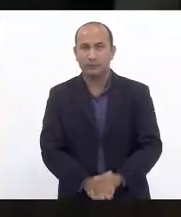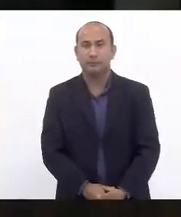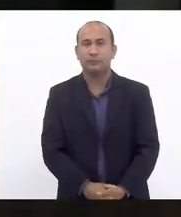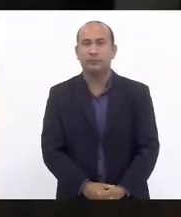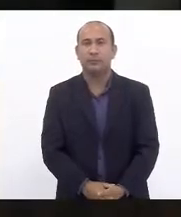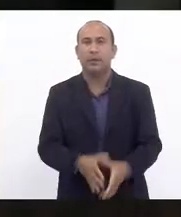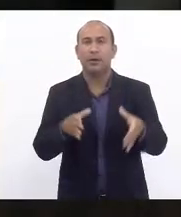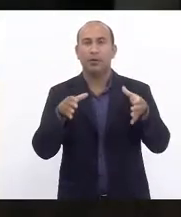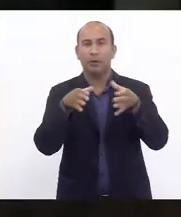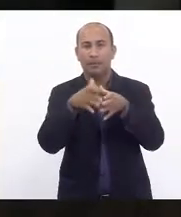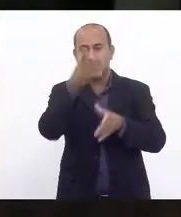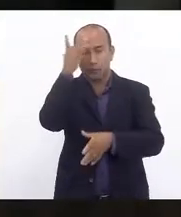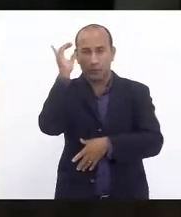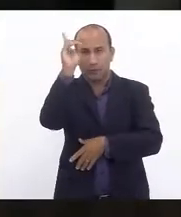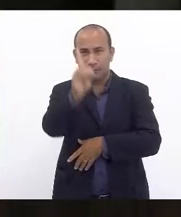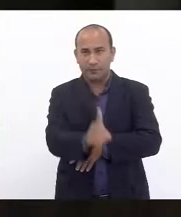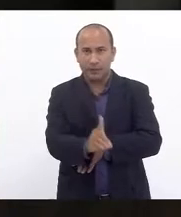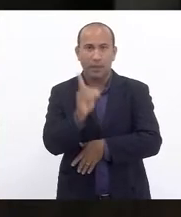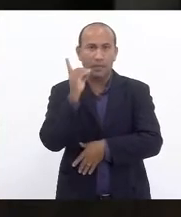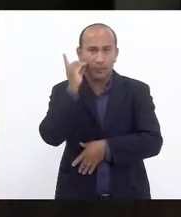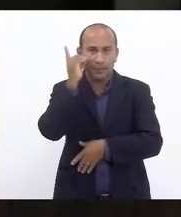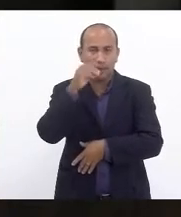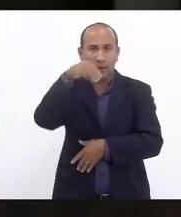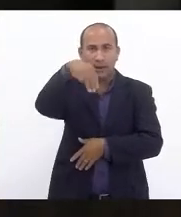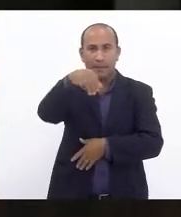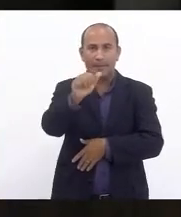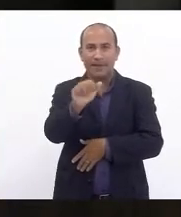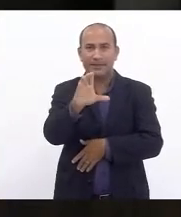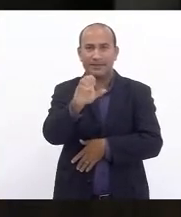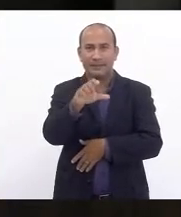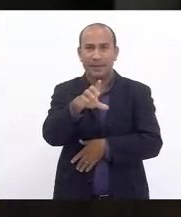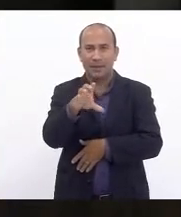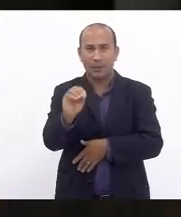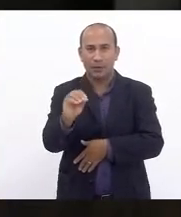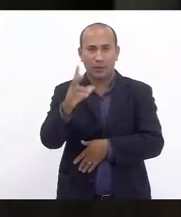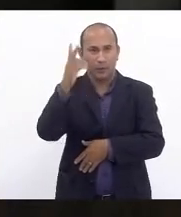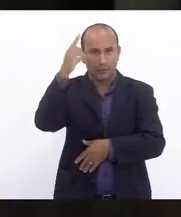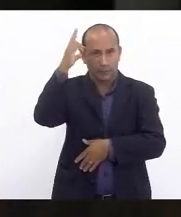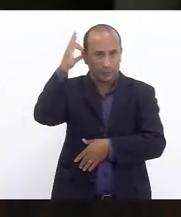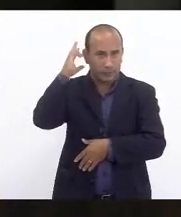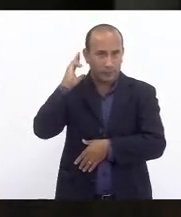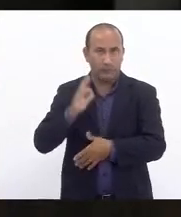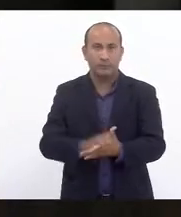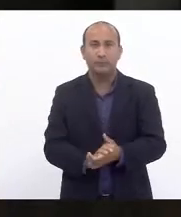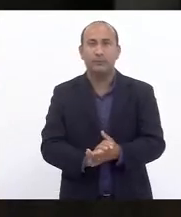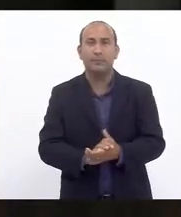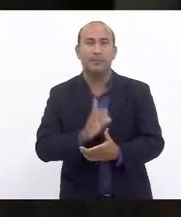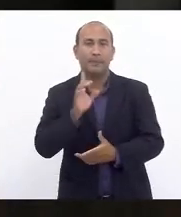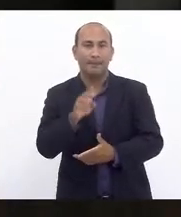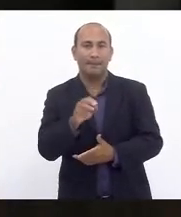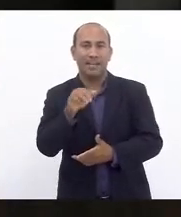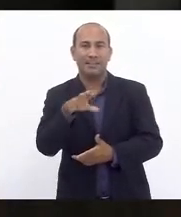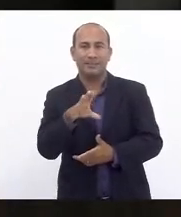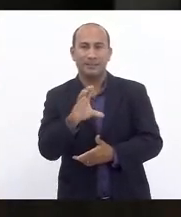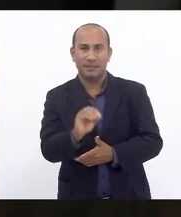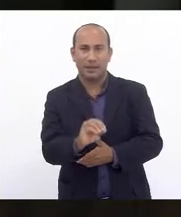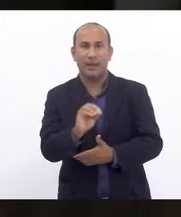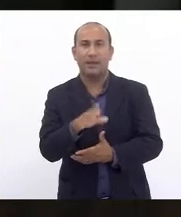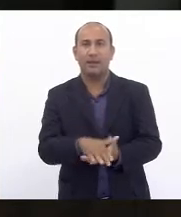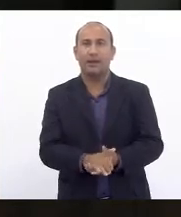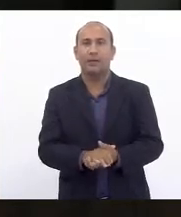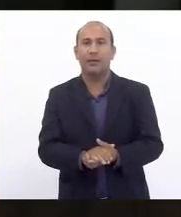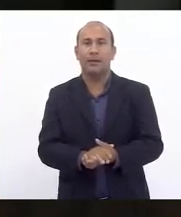Pela Comissão da Pessoa com Deficiência, deputado Marcelo Cabeleireiro. Deputado Marcelo Cabeleireiro, deputada Franciane